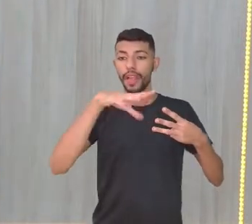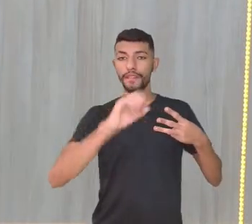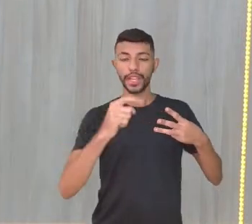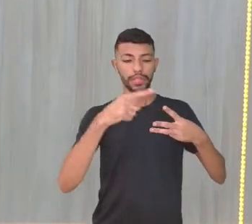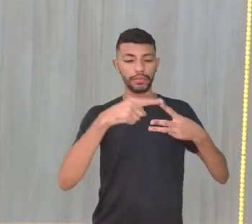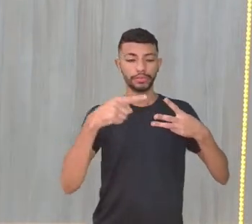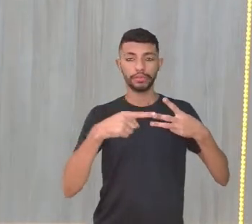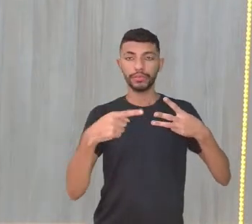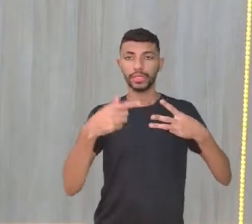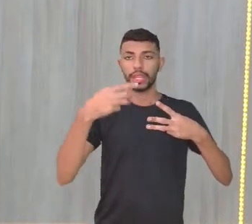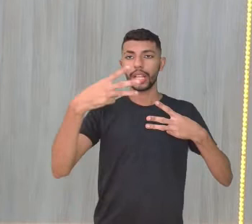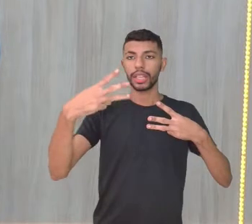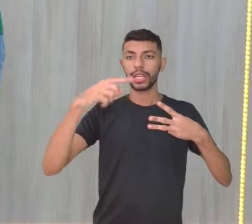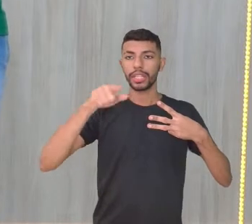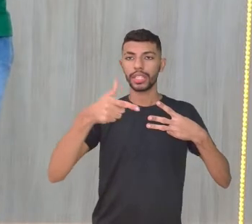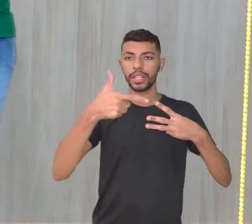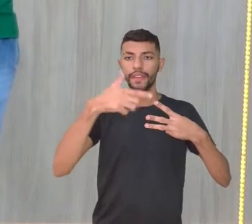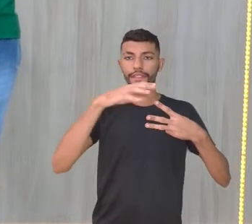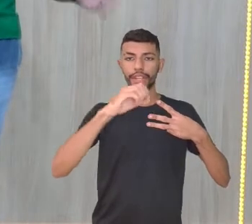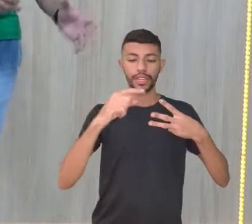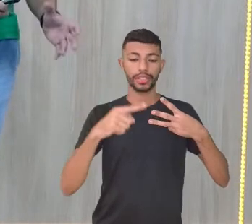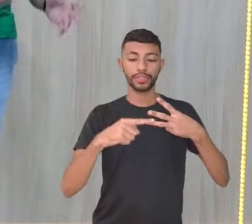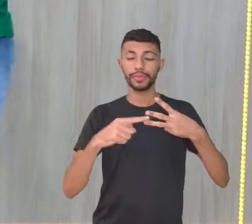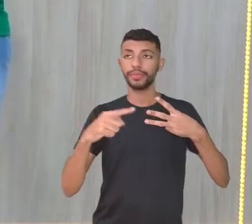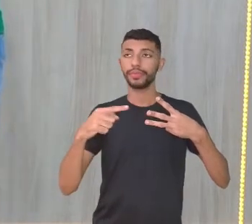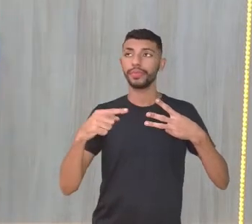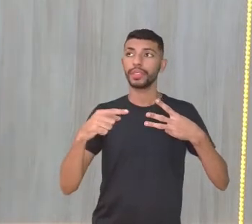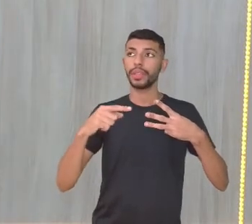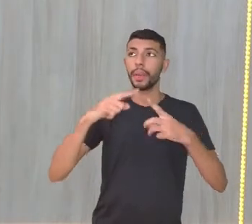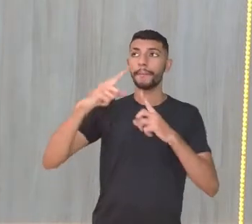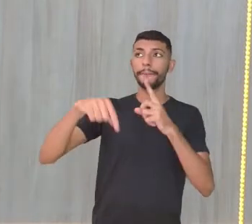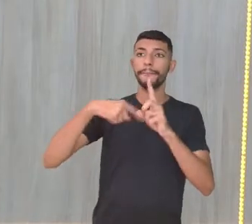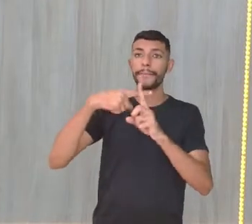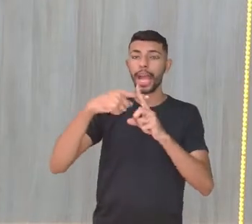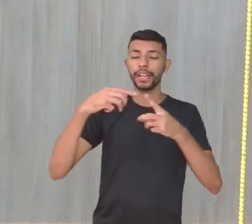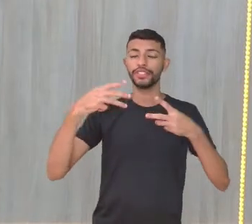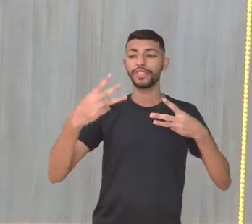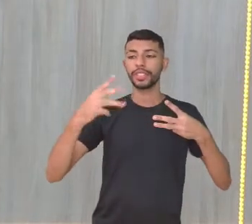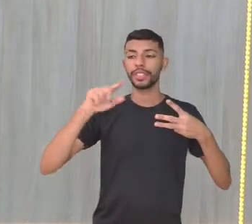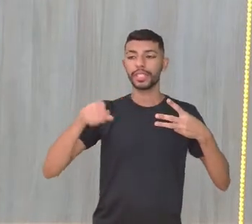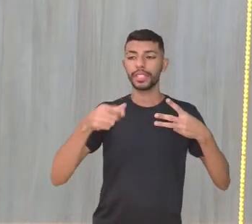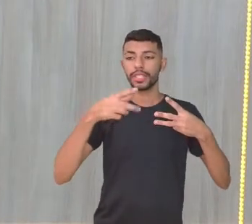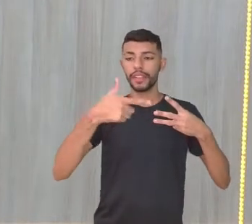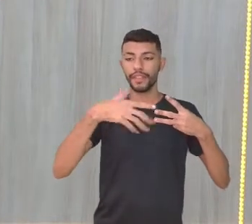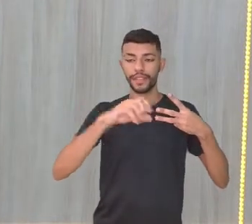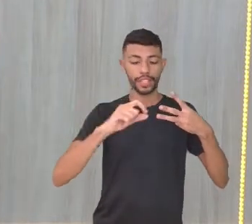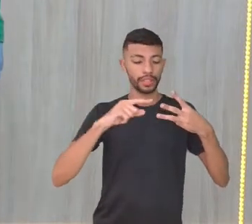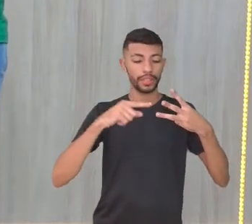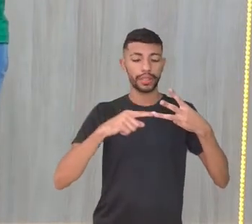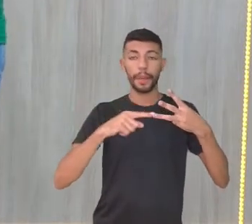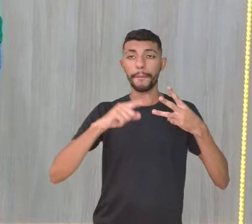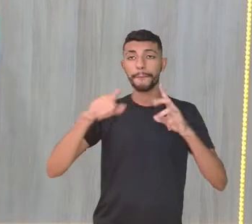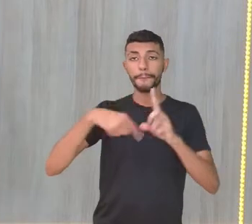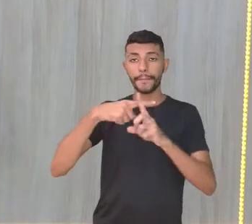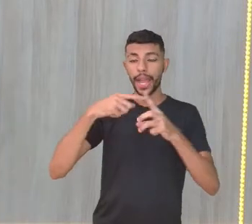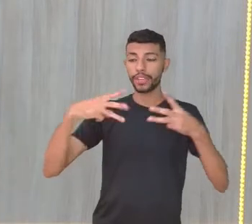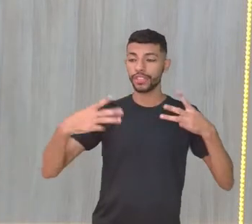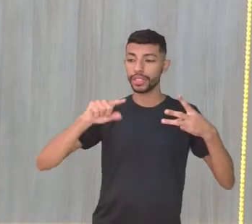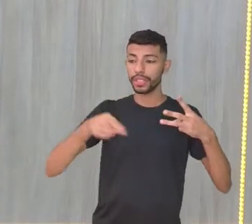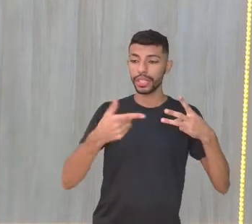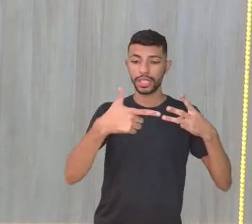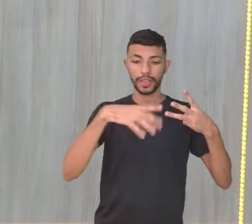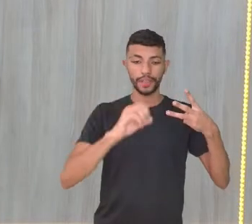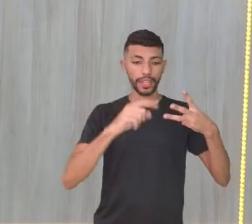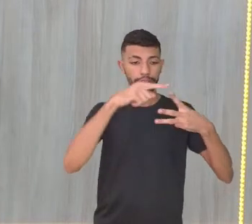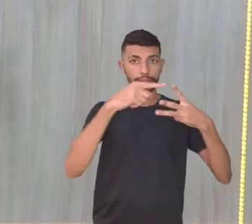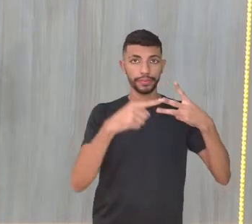poderia fazer R$ 3,20, certo? Mais R$ 3,20, mais R$ 3,20,